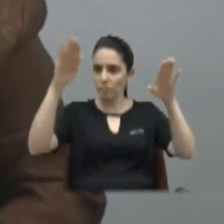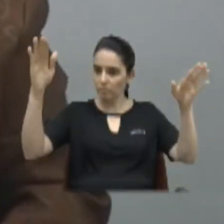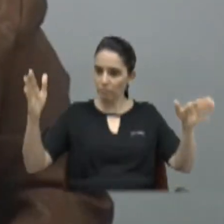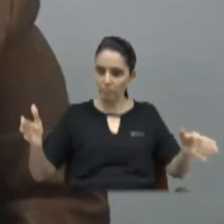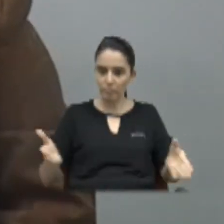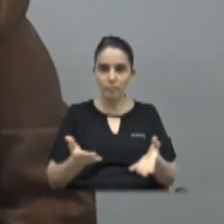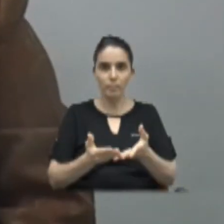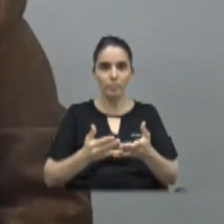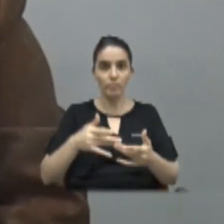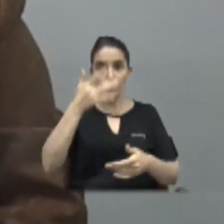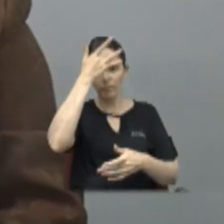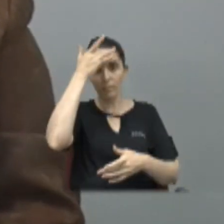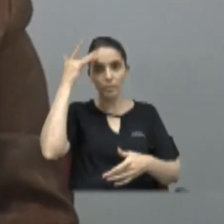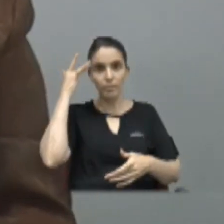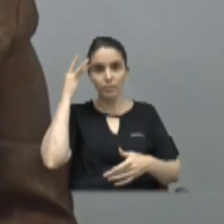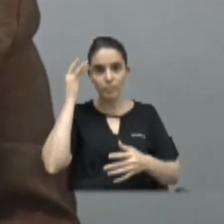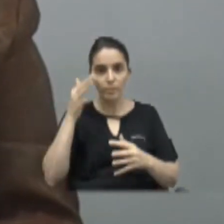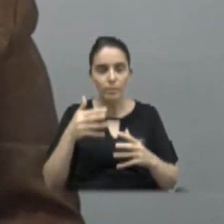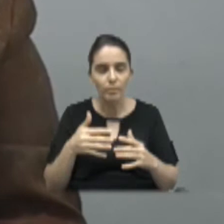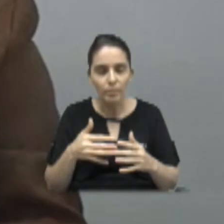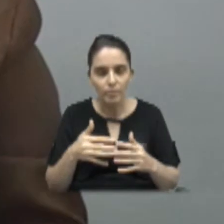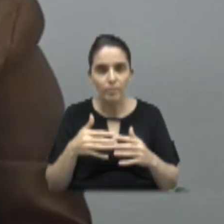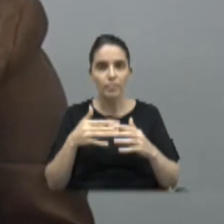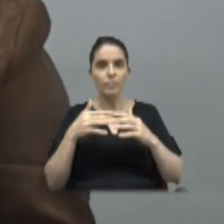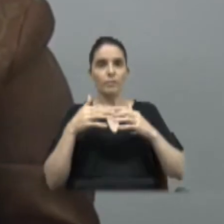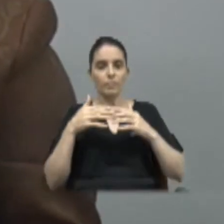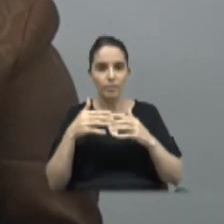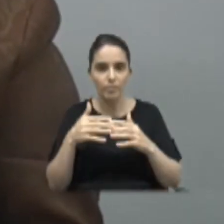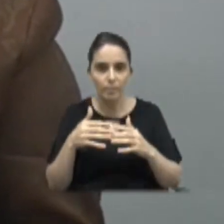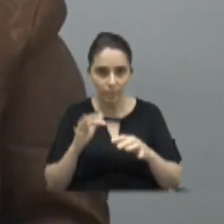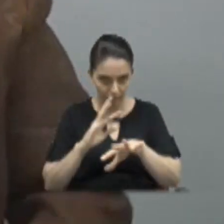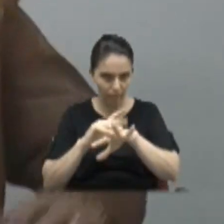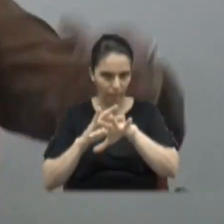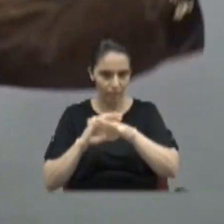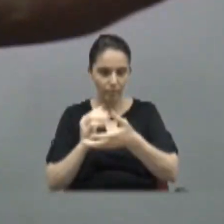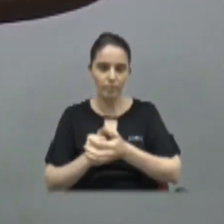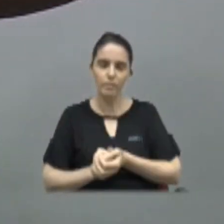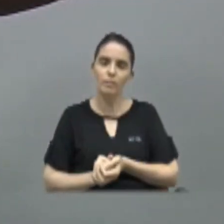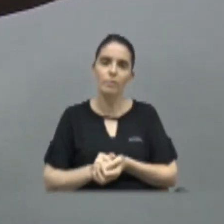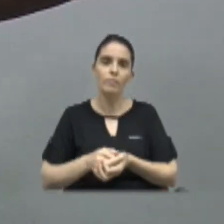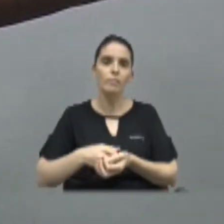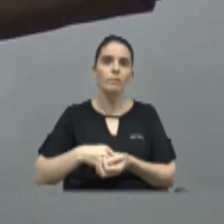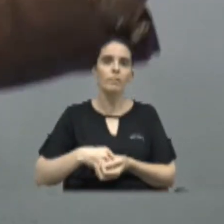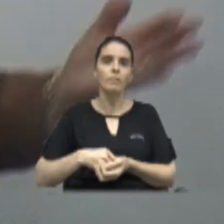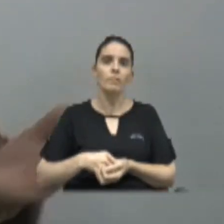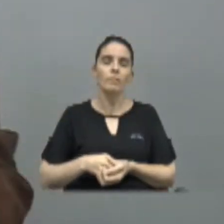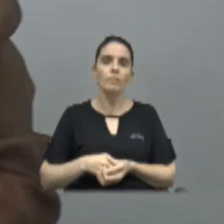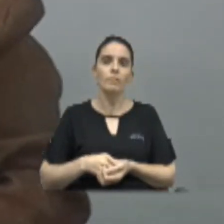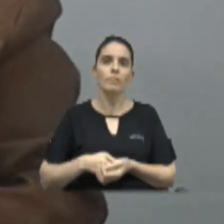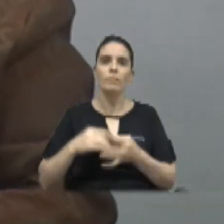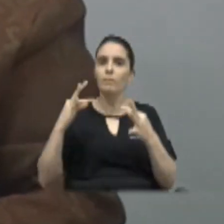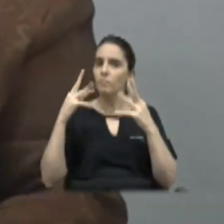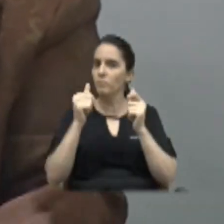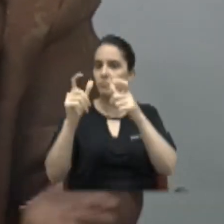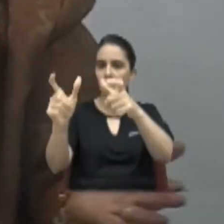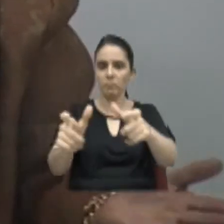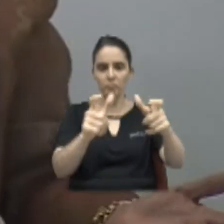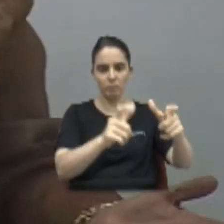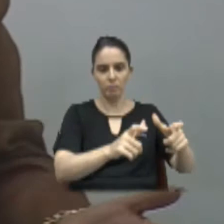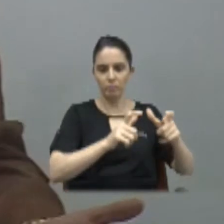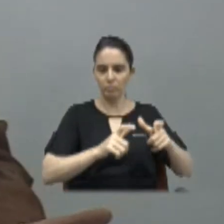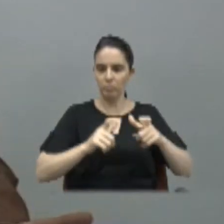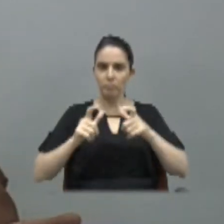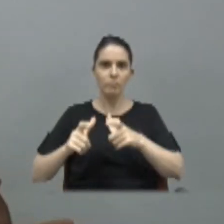os autistas. Recebi lá de Indaiatuba. Aí você vai na cidade vizinha, tudo está acontecendo, só aqui que